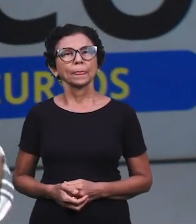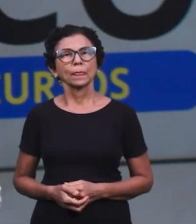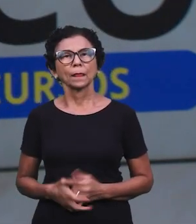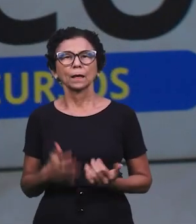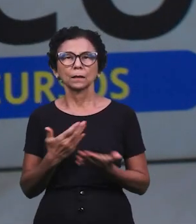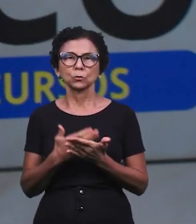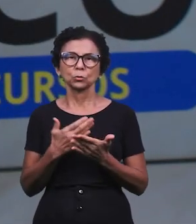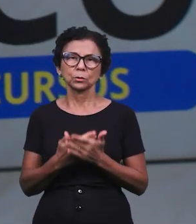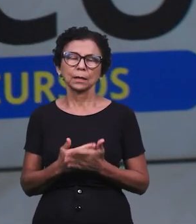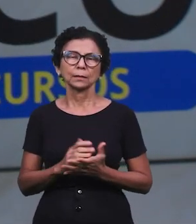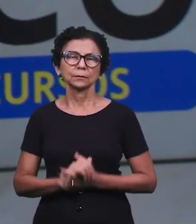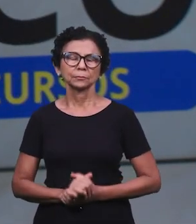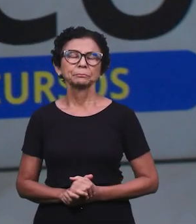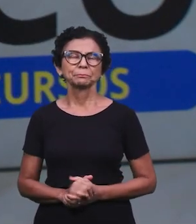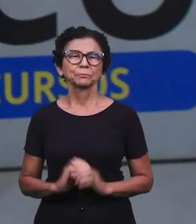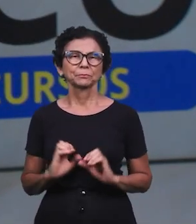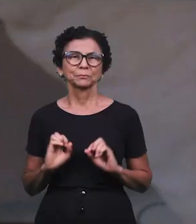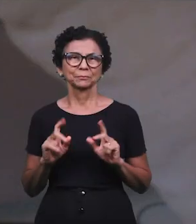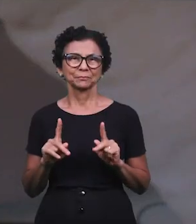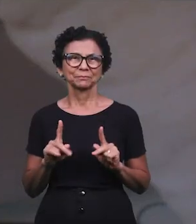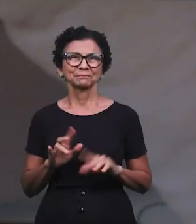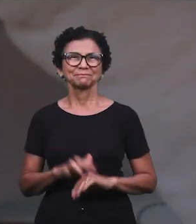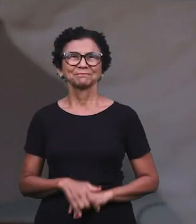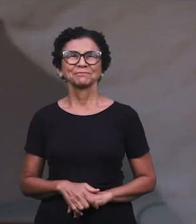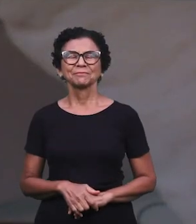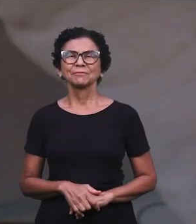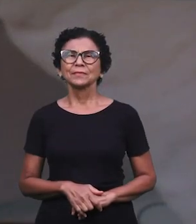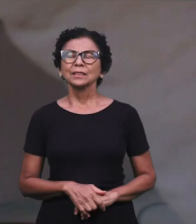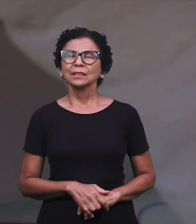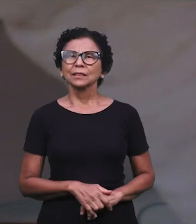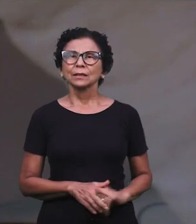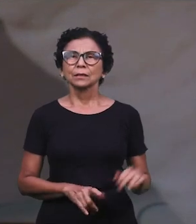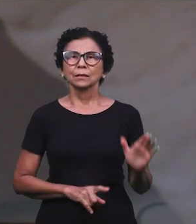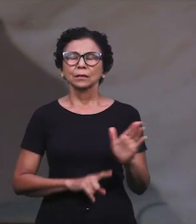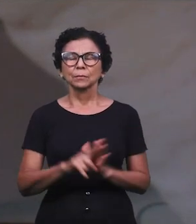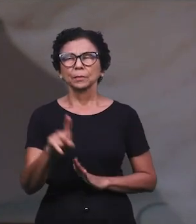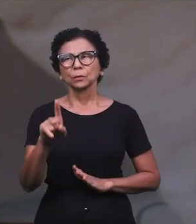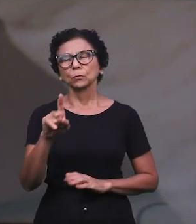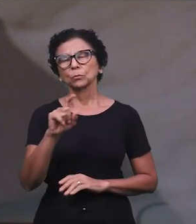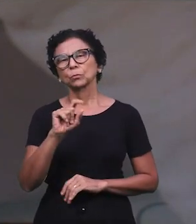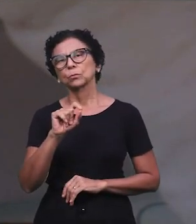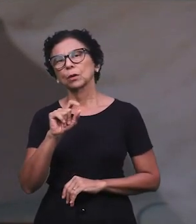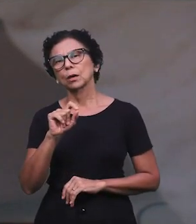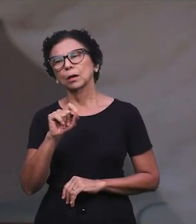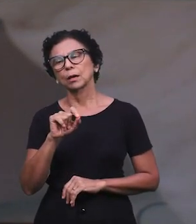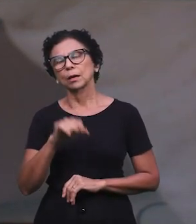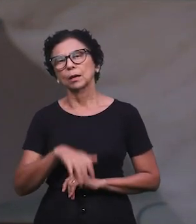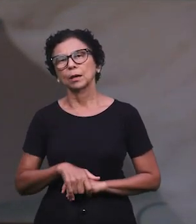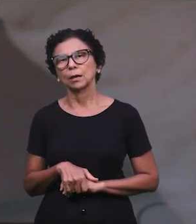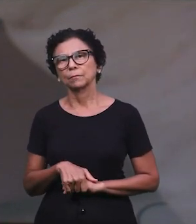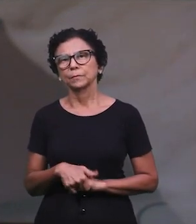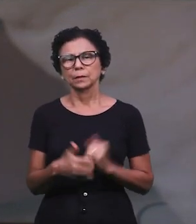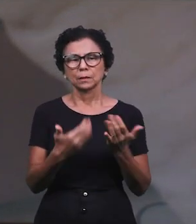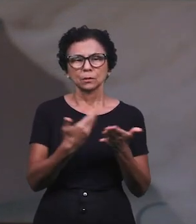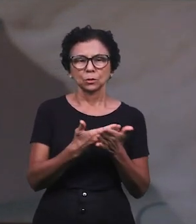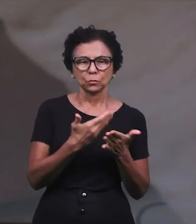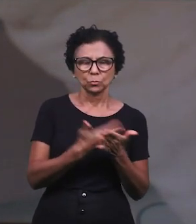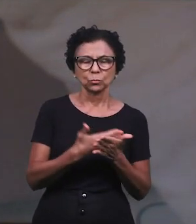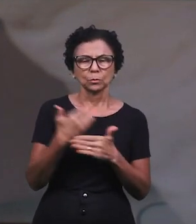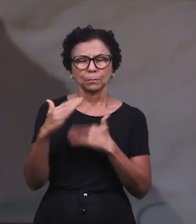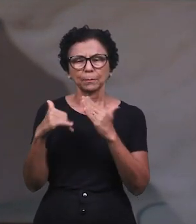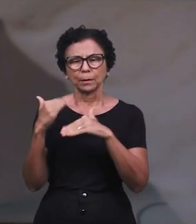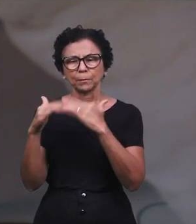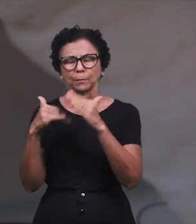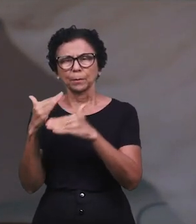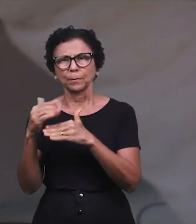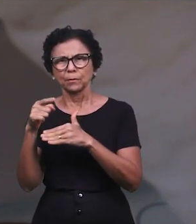utilizar de acordo com a sua necessidade, tudo bem? Você faz revisões conforme o seu estudo está avançando? Você